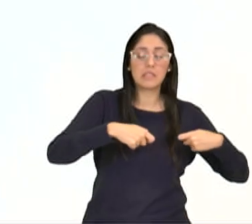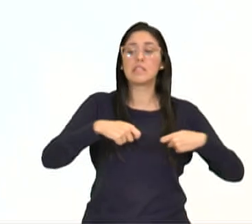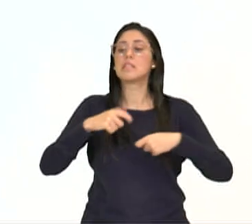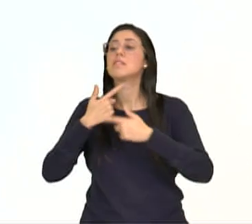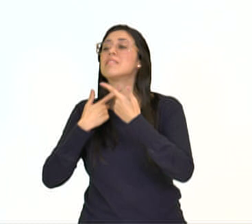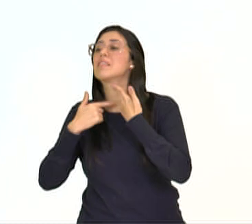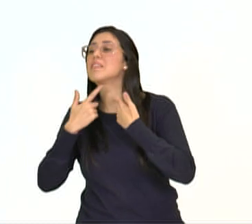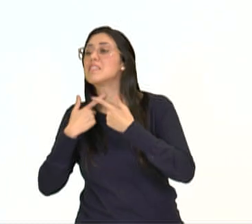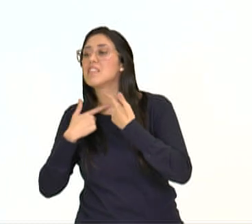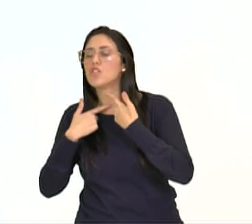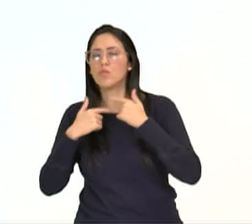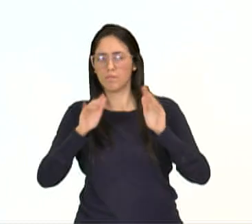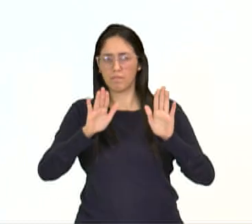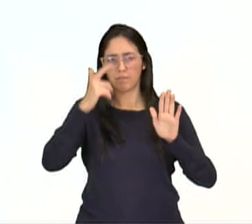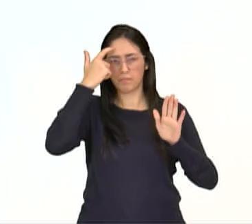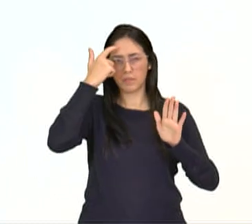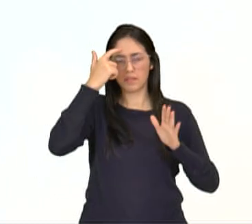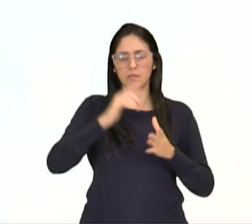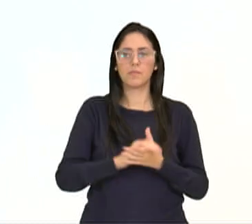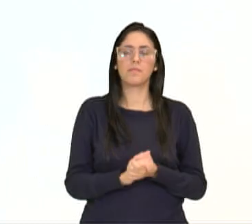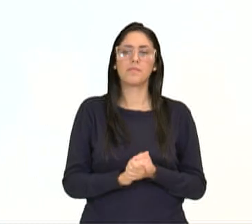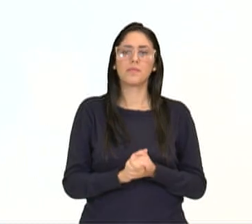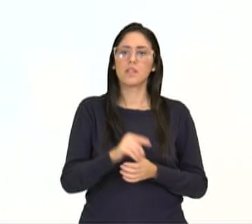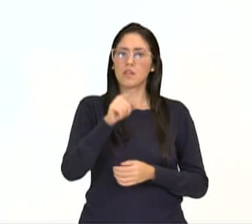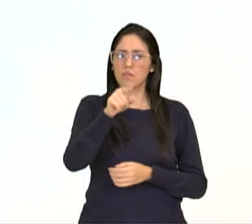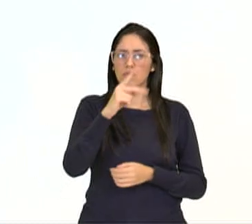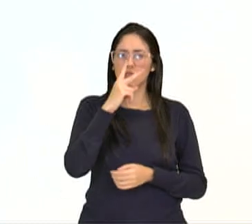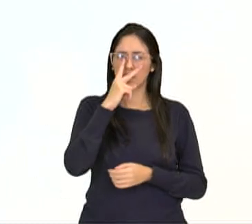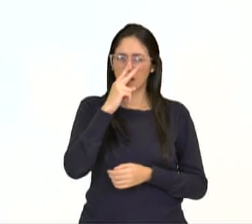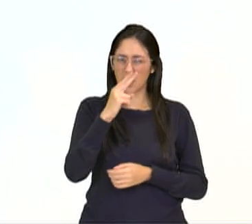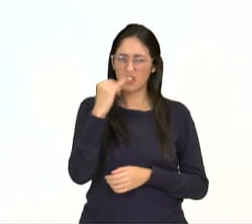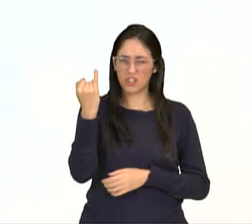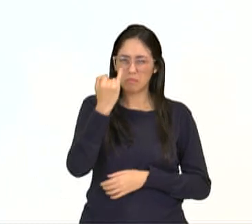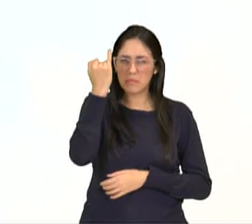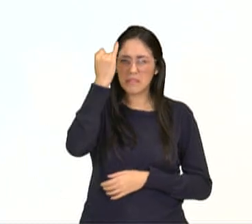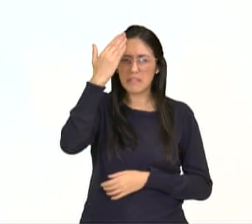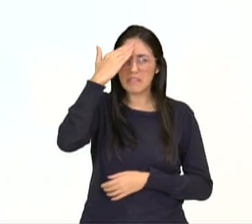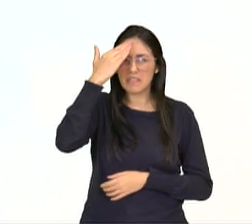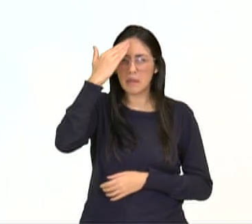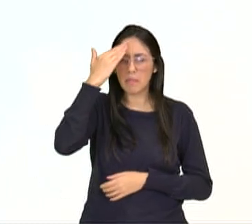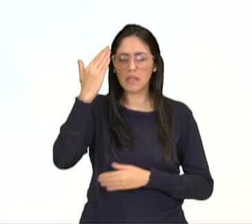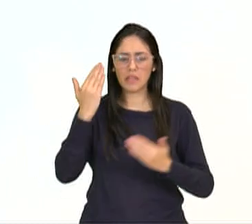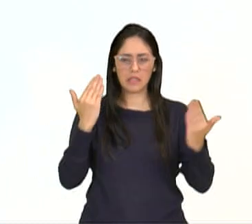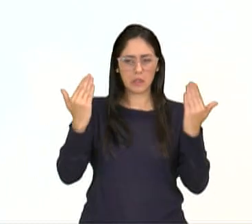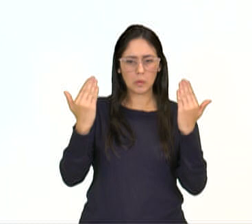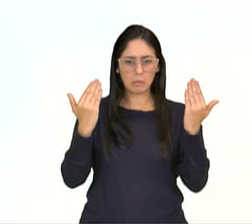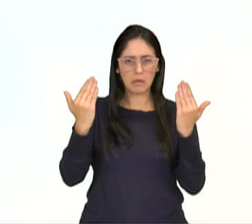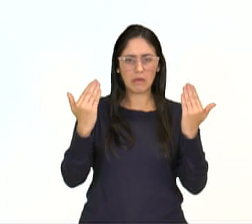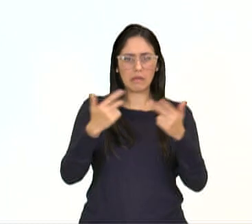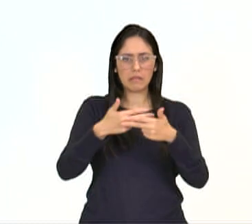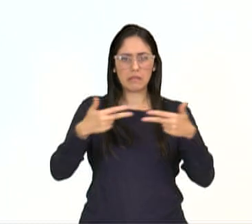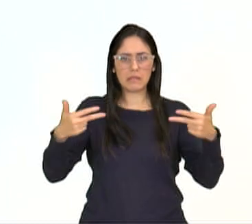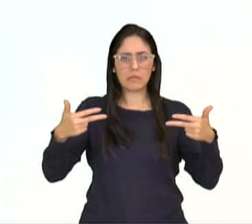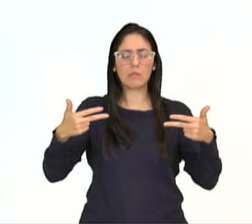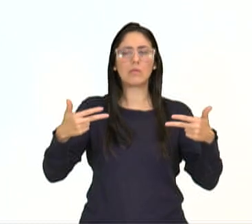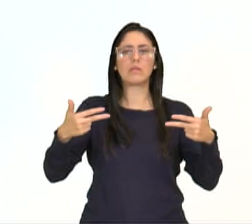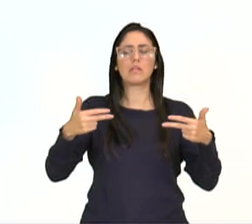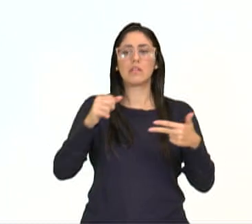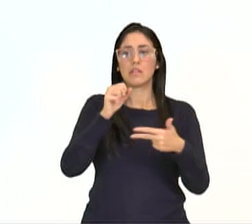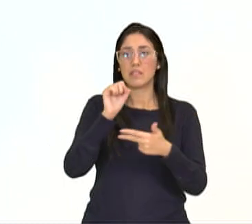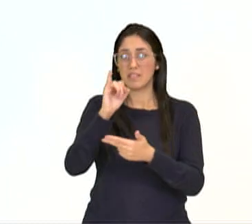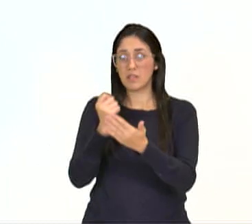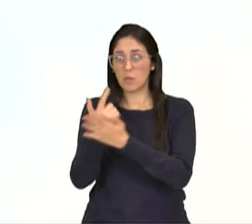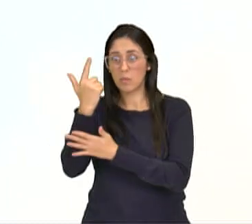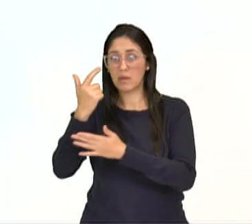Vamos pensar primeiro o seguinte: você acha importante saber que queremos comprar algo por necessidade ou apenas por desejo? Isso